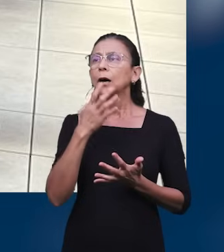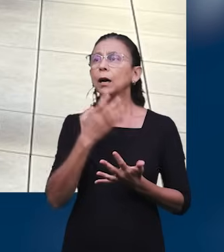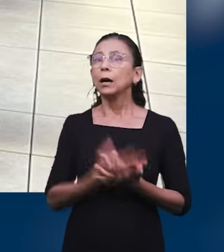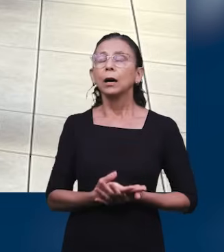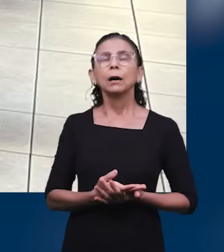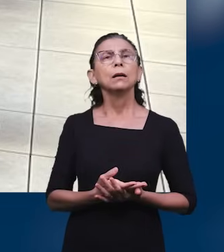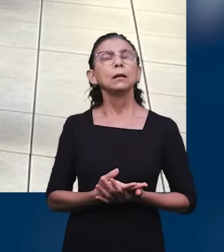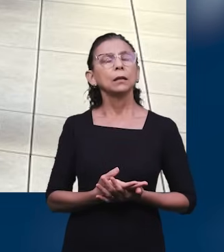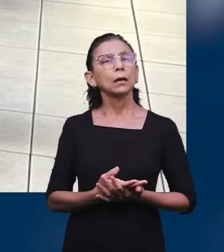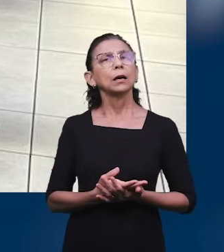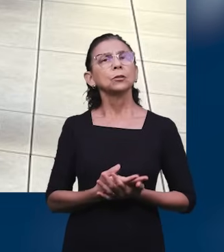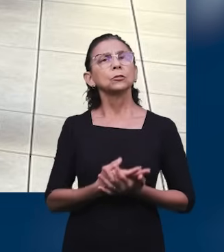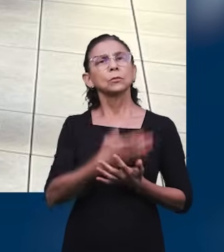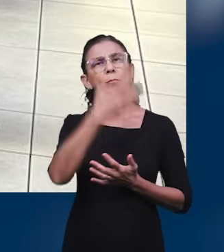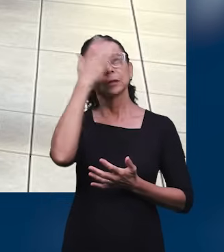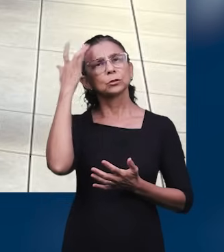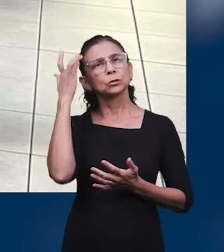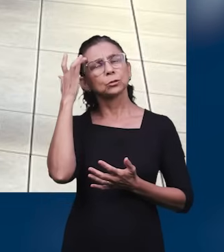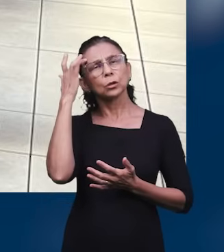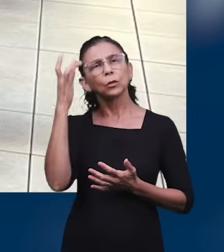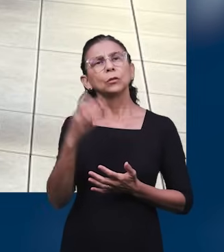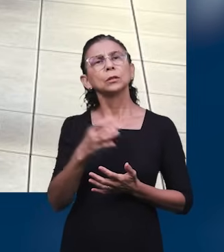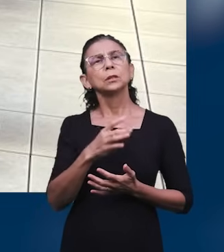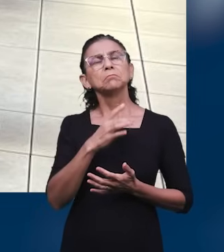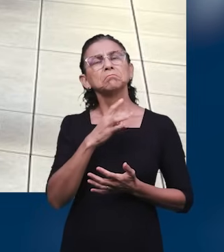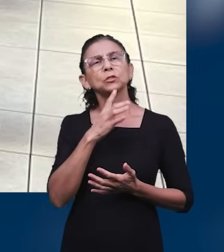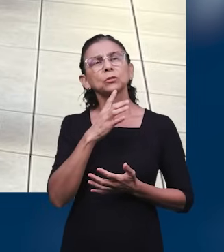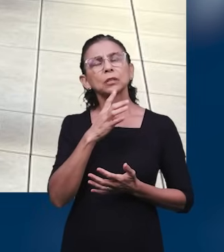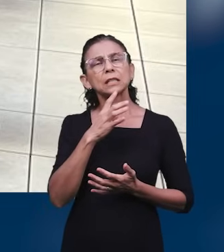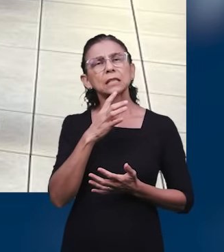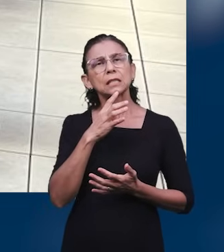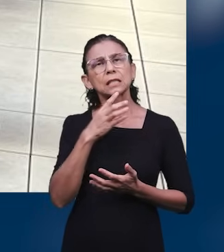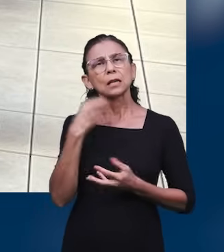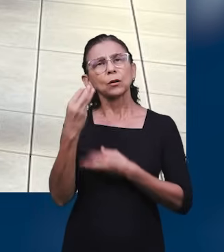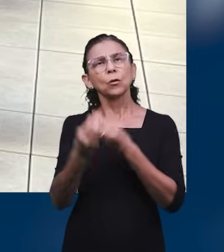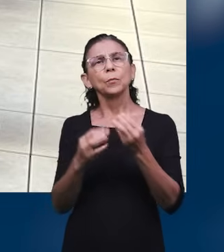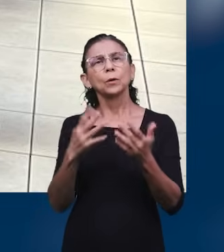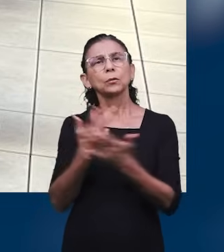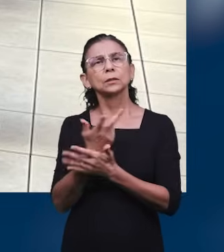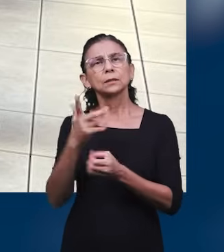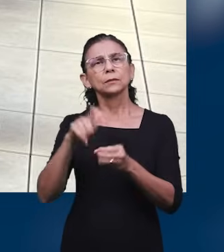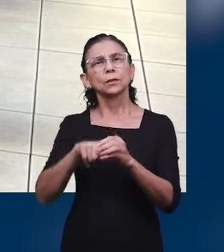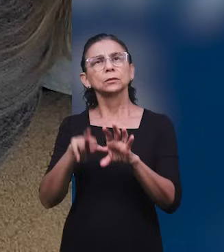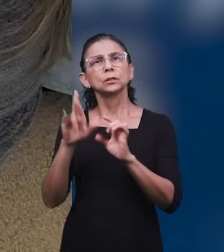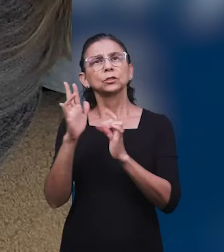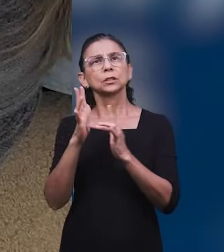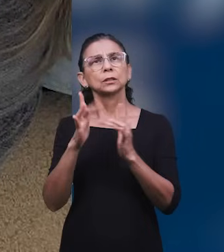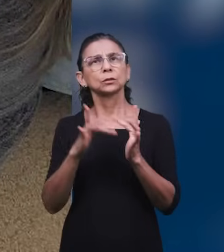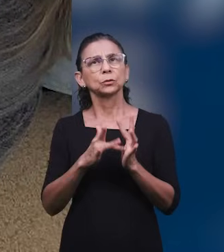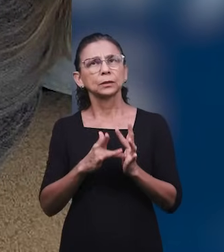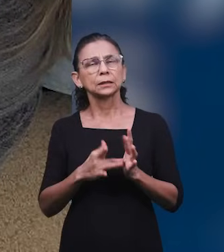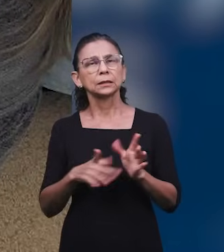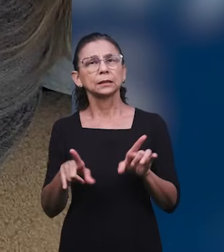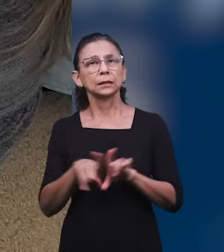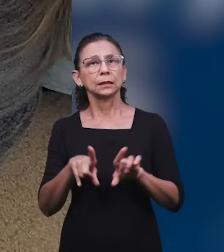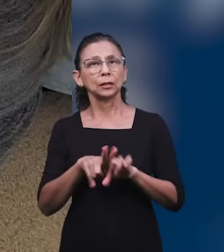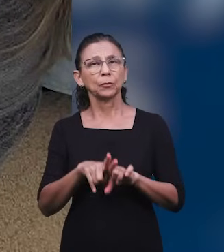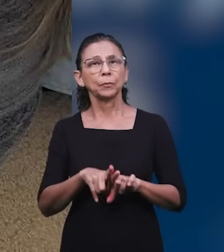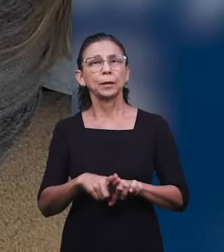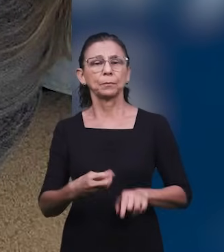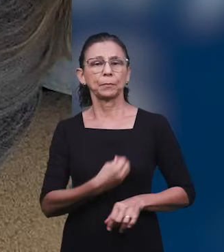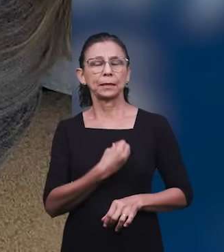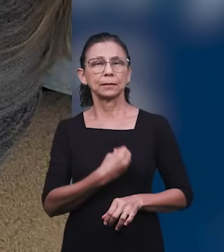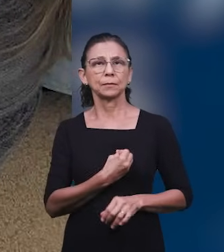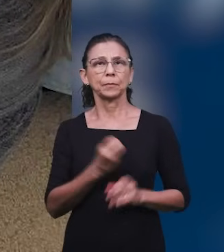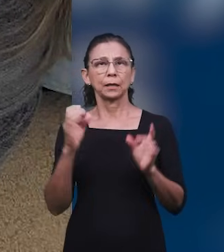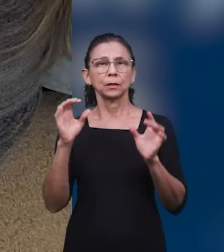ICM Fort Myers ainda participou de um culto de ceia de encerramento do mês de outubro. Na costa oeste